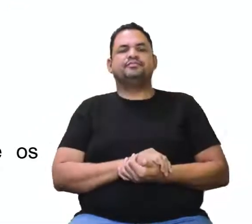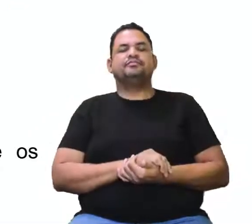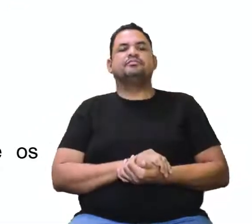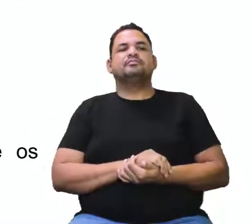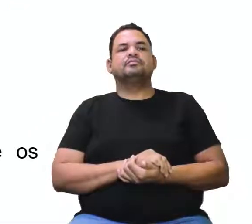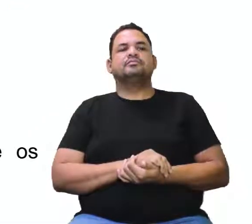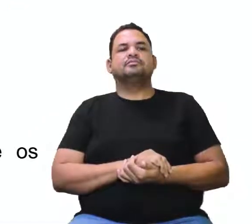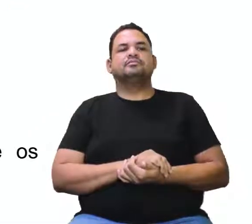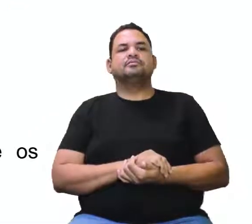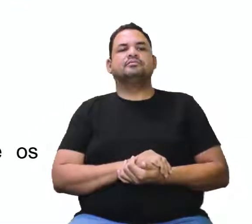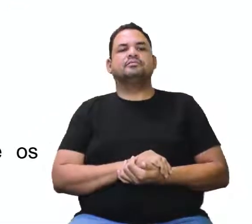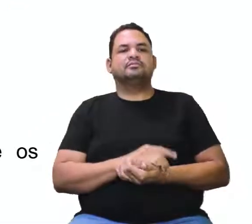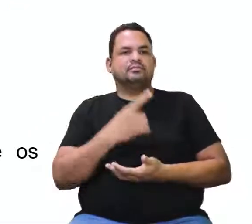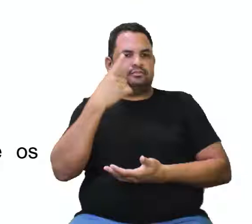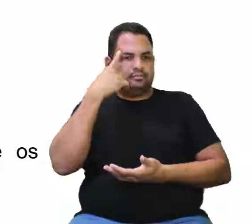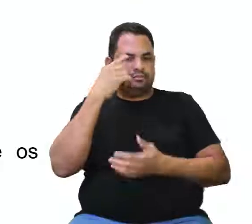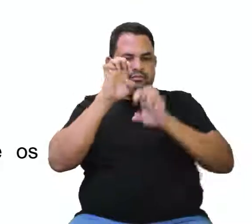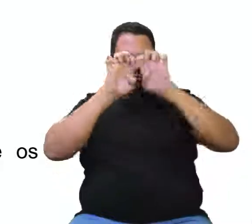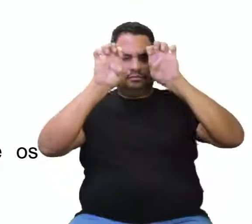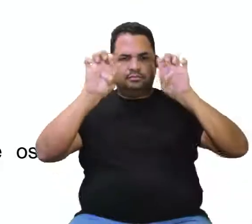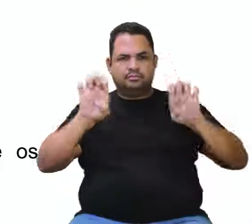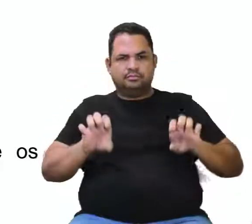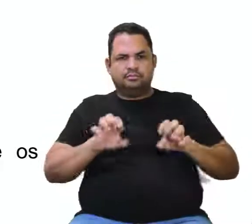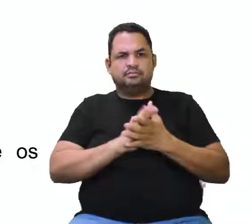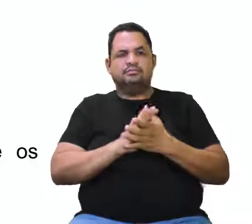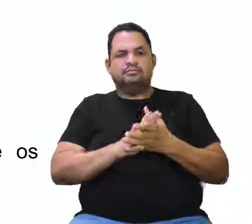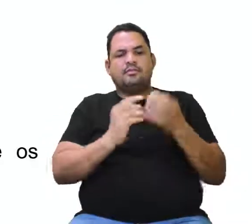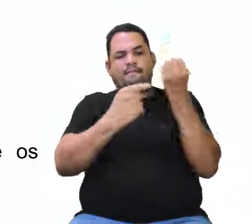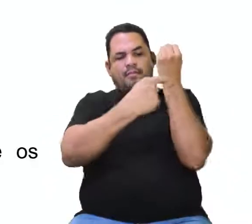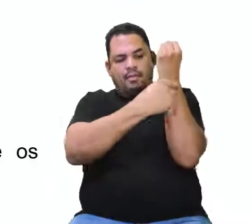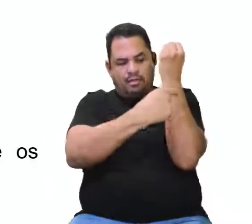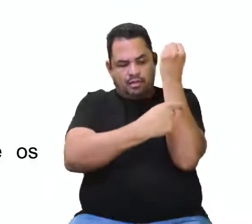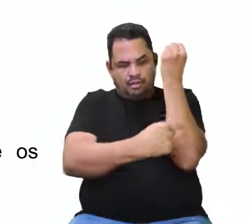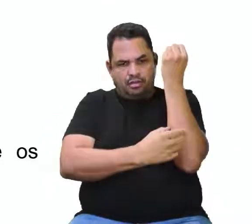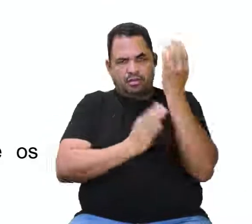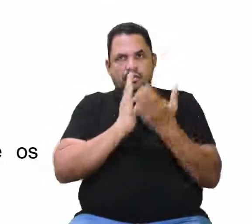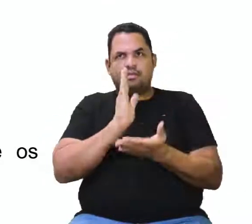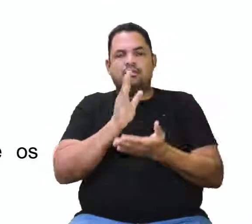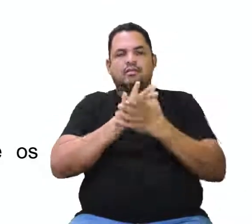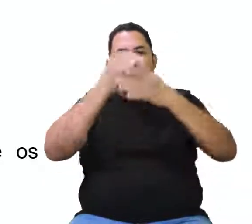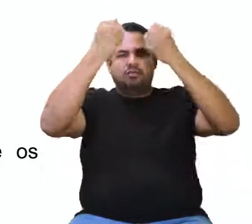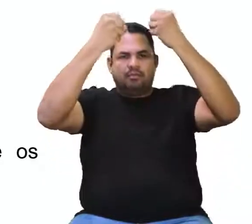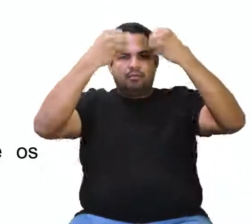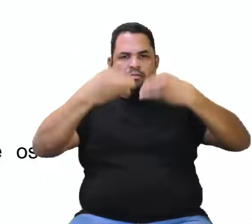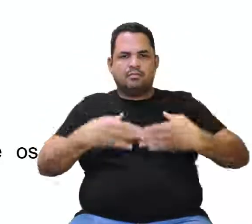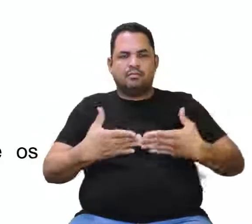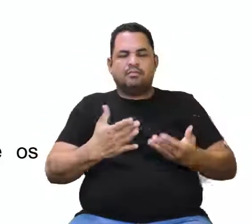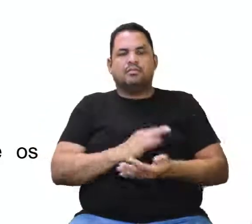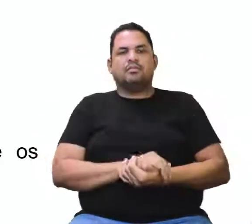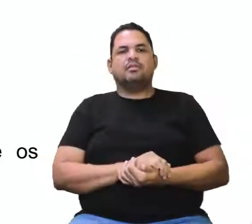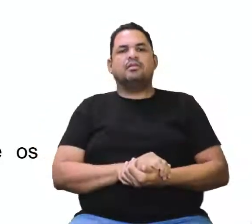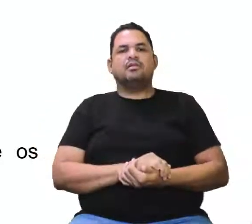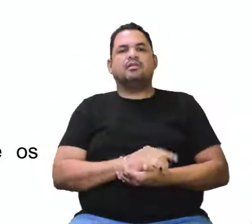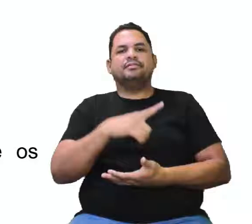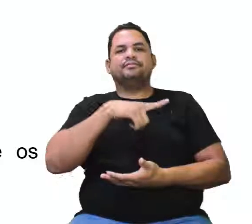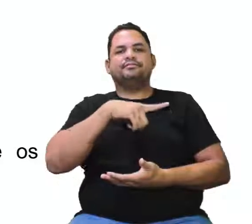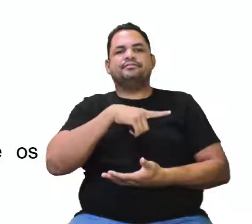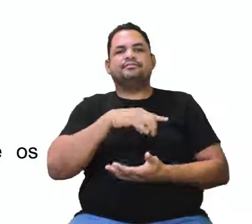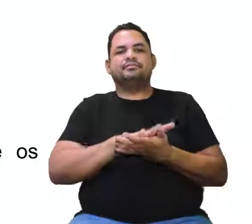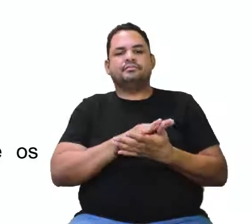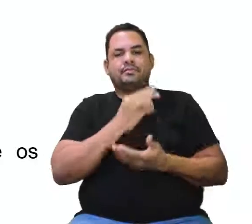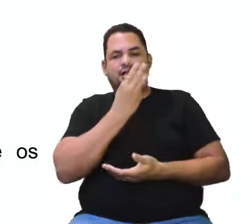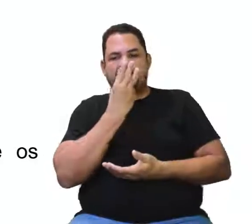que ver? Pensando aí essa estrutura das vértebras que eu já expliquei para vocês, então vamos lá. A gente tem